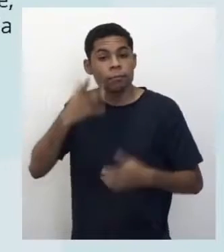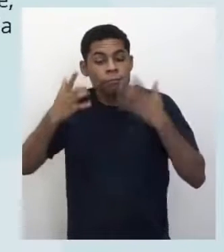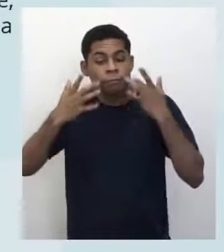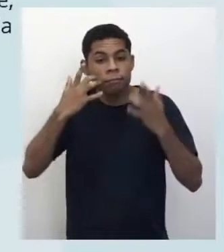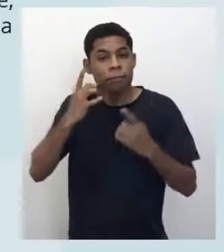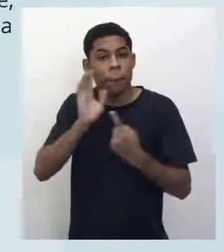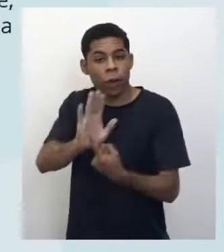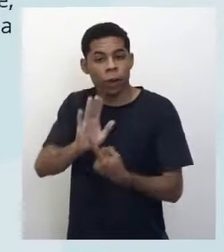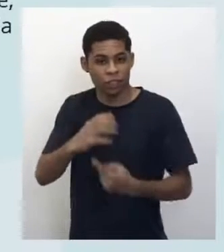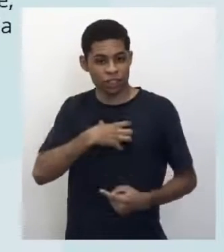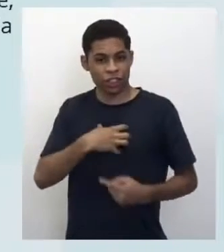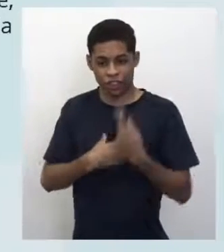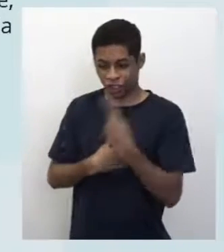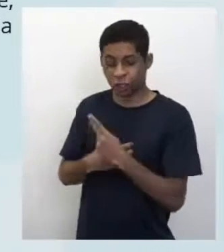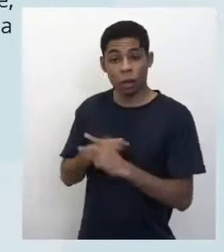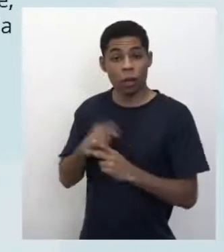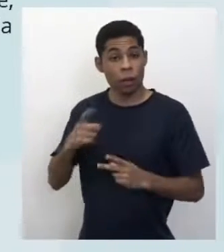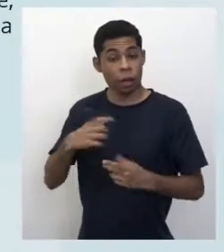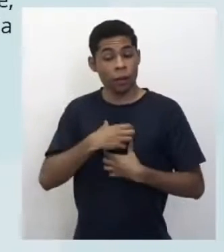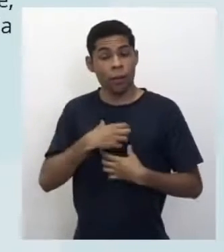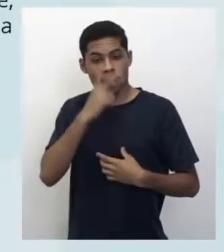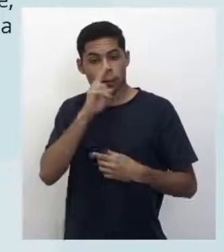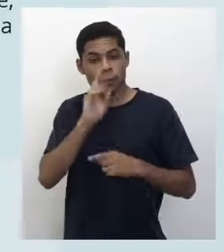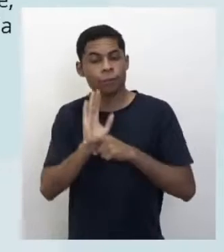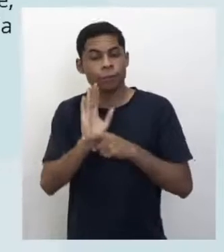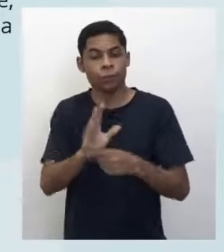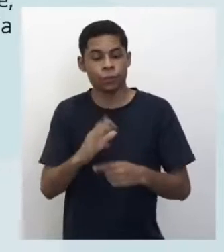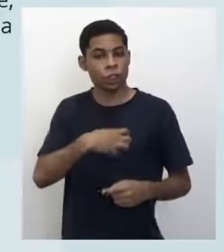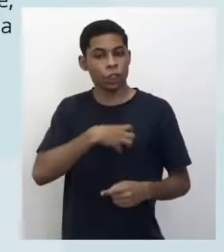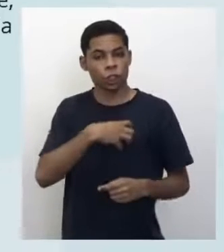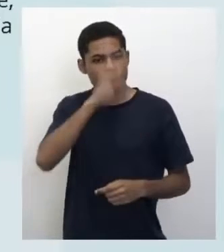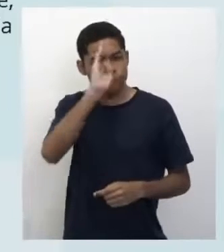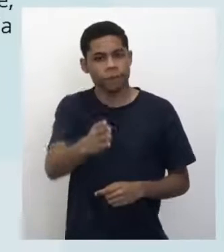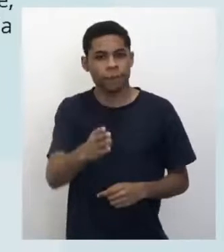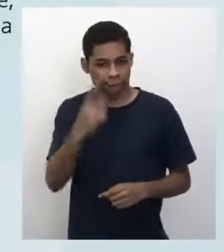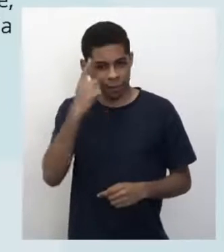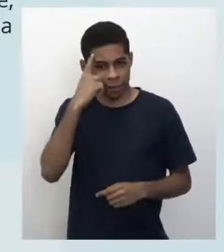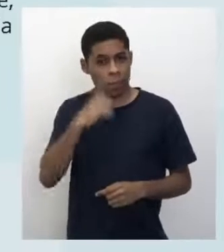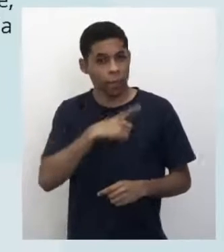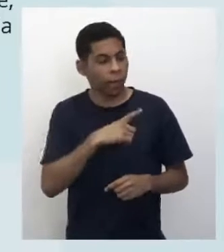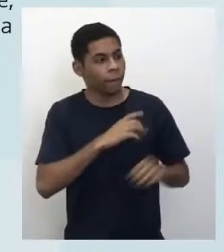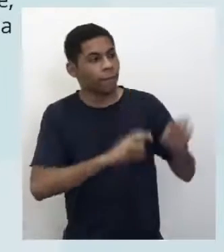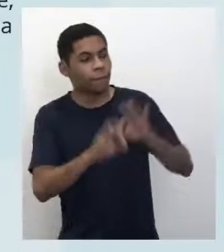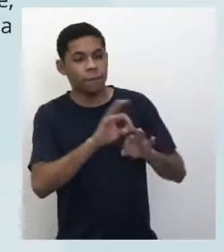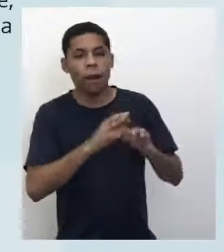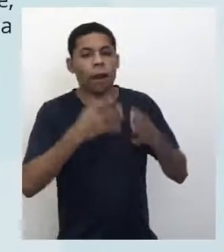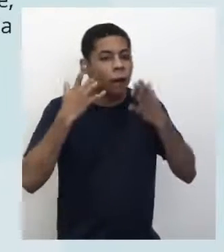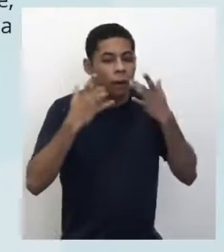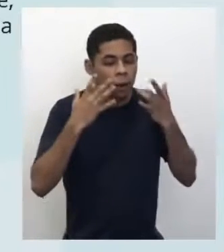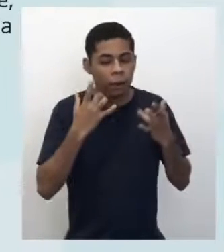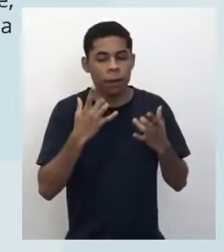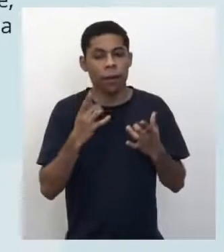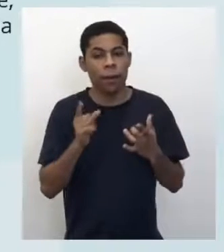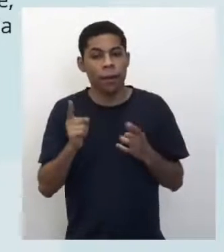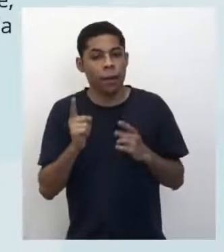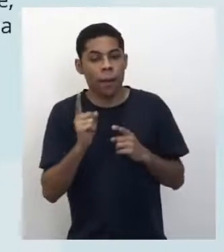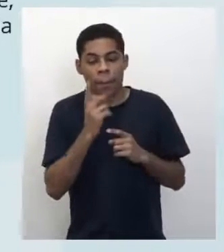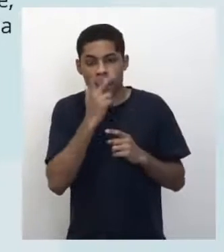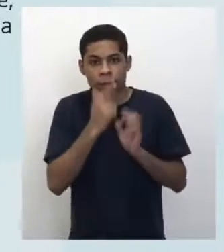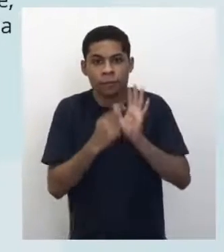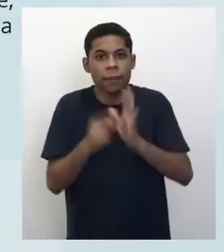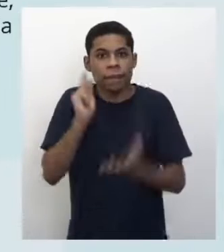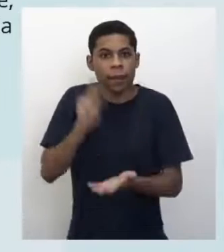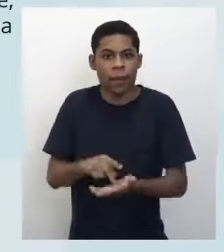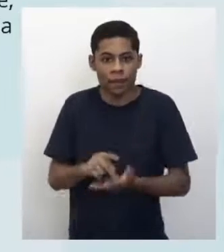cenas, contribuem e participam de forma subjetiva durante toda a criação da obra, de maneira que no produto final se